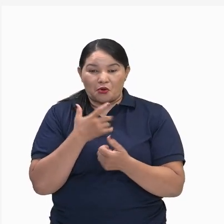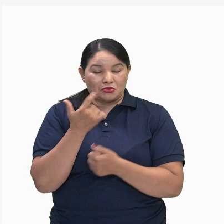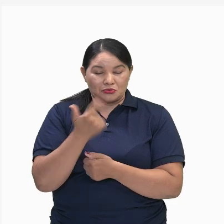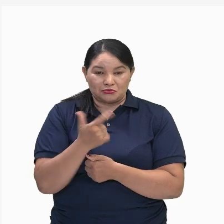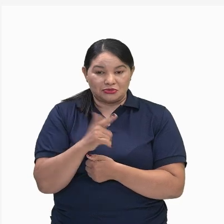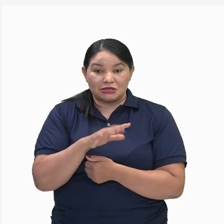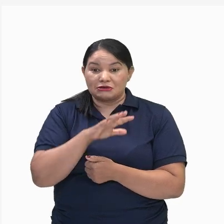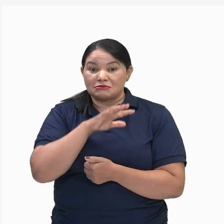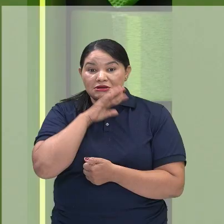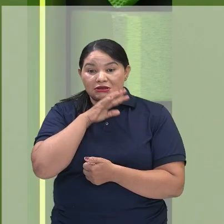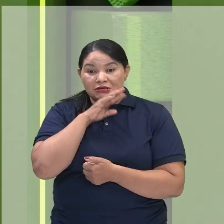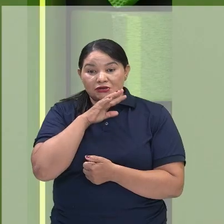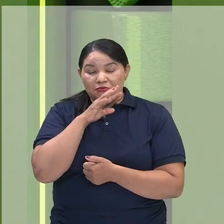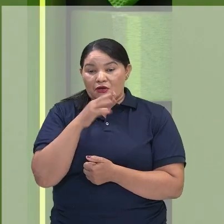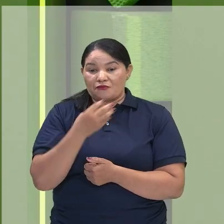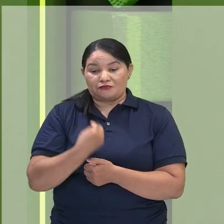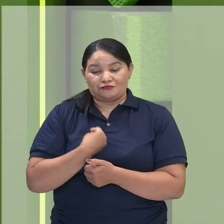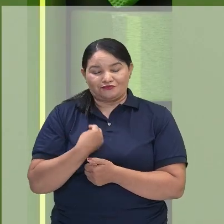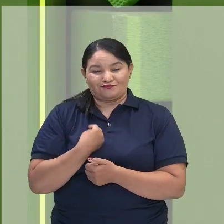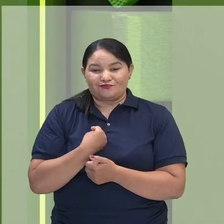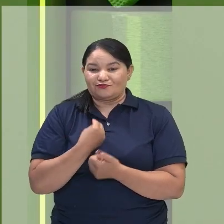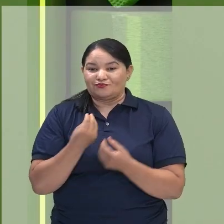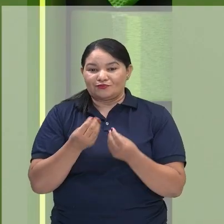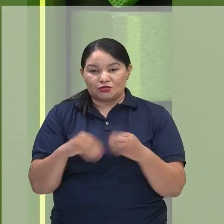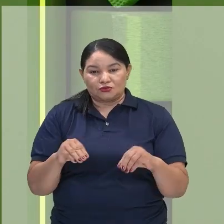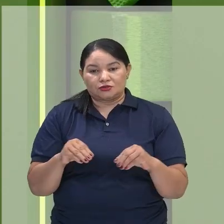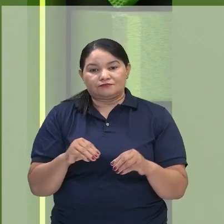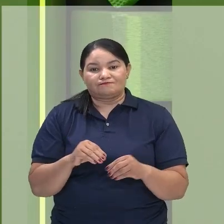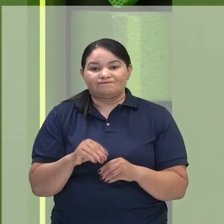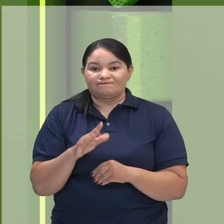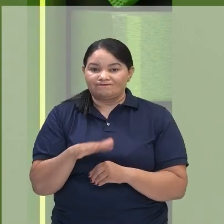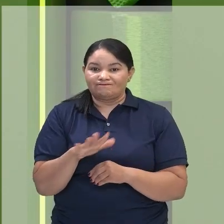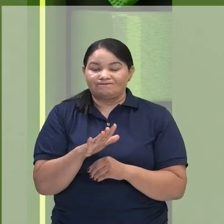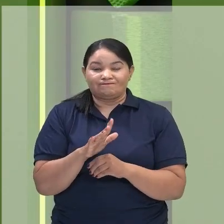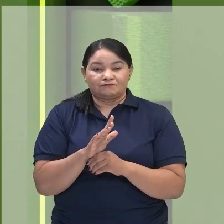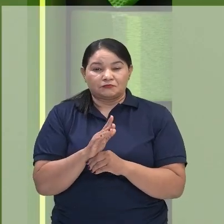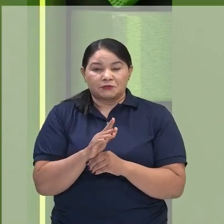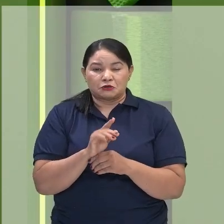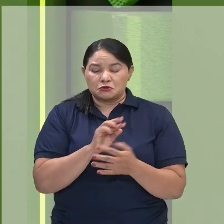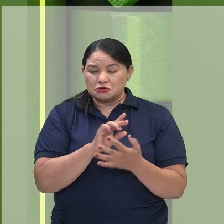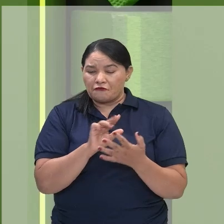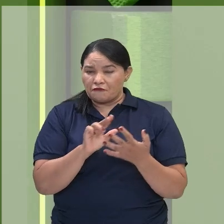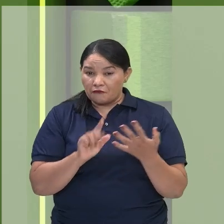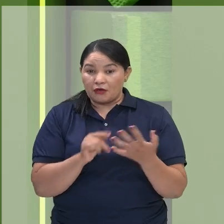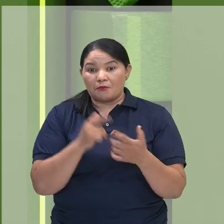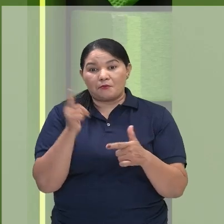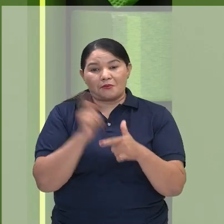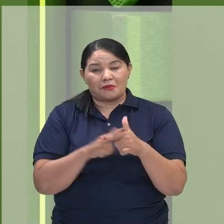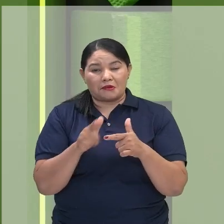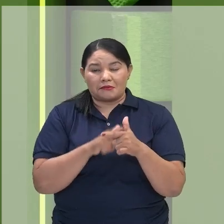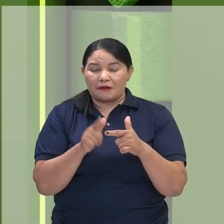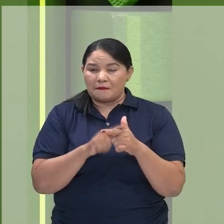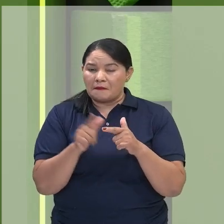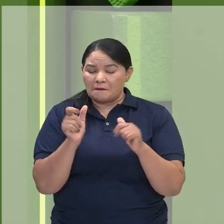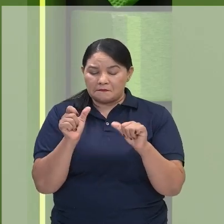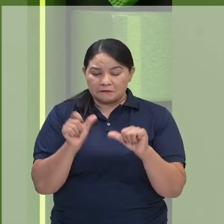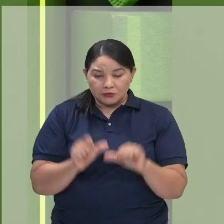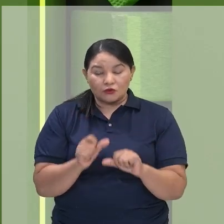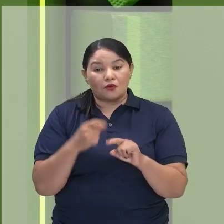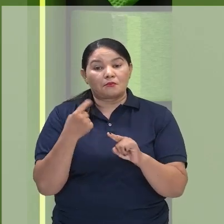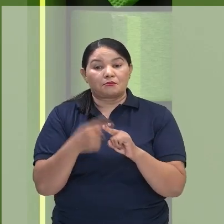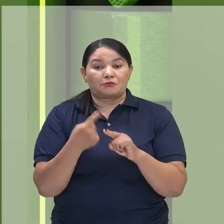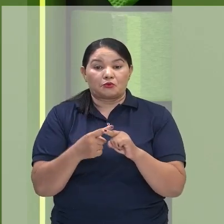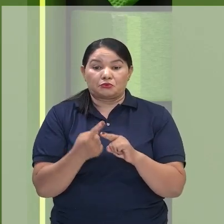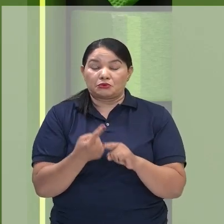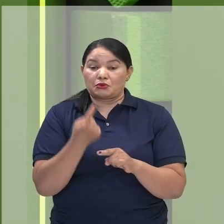vivem nessa área, certo? Então, a gente vê uma série de consequências graves por conta da instalação de